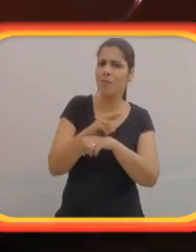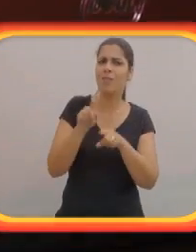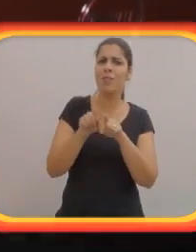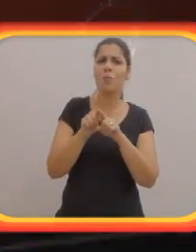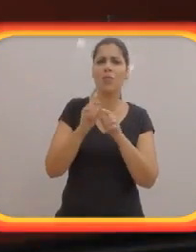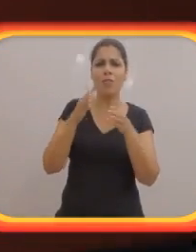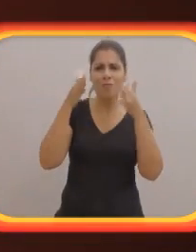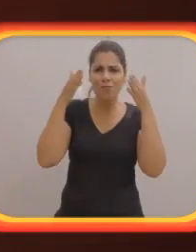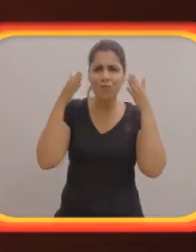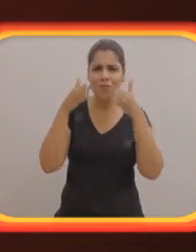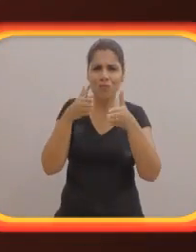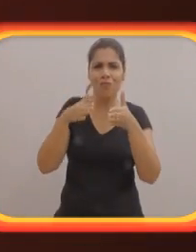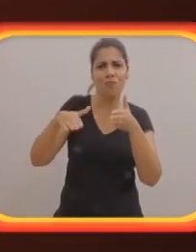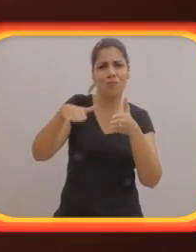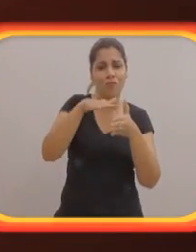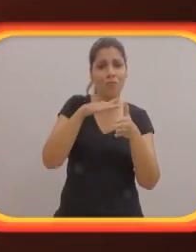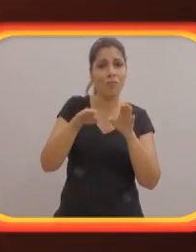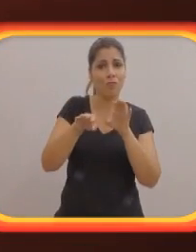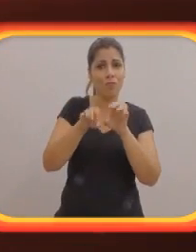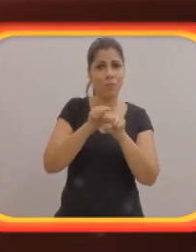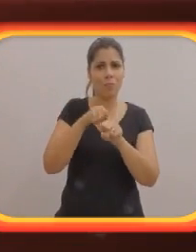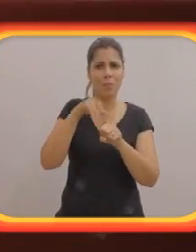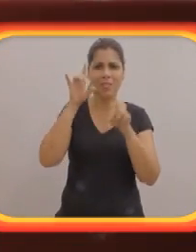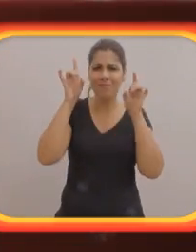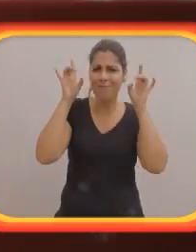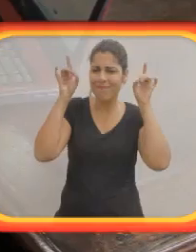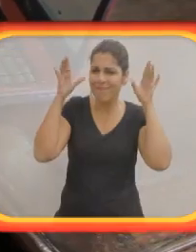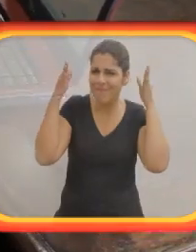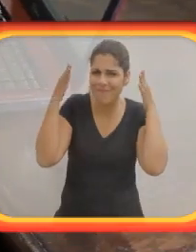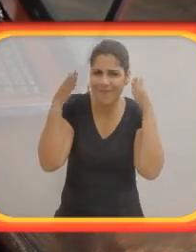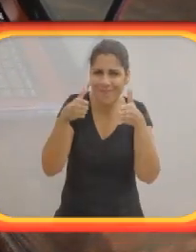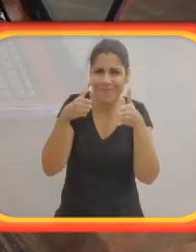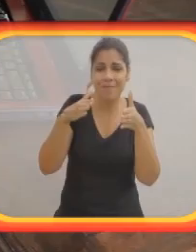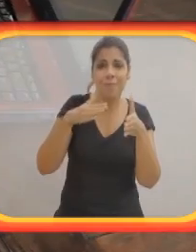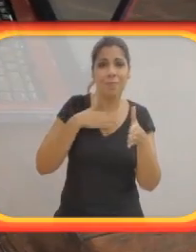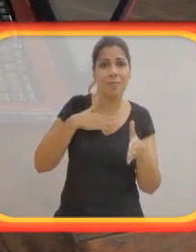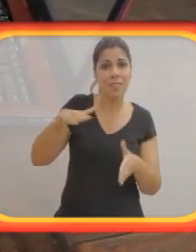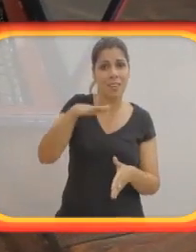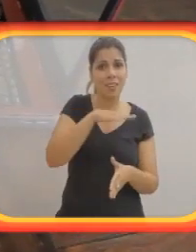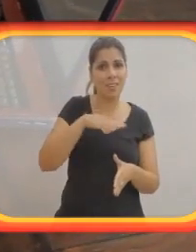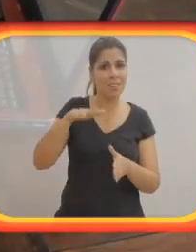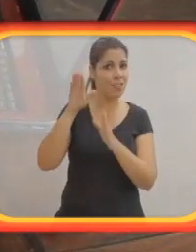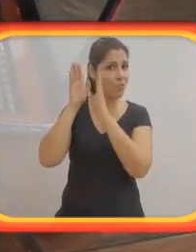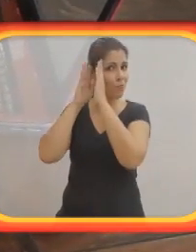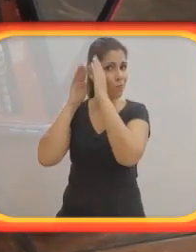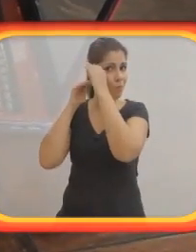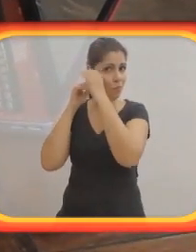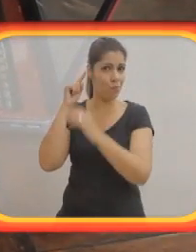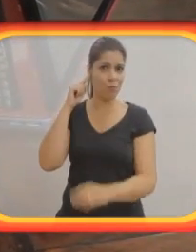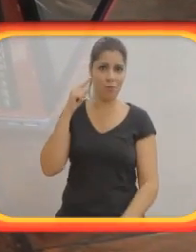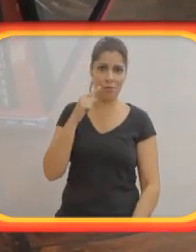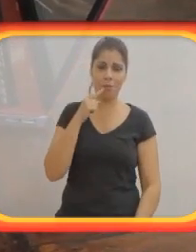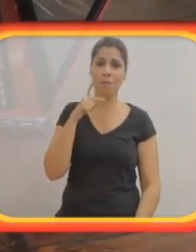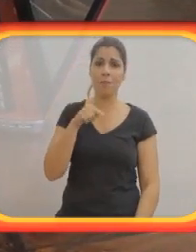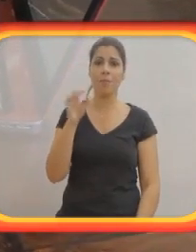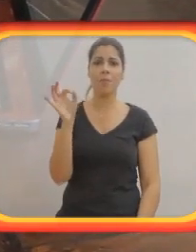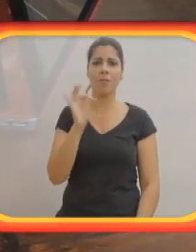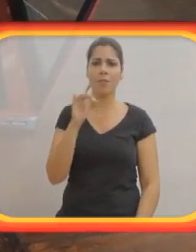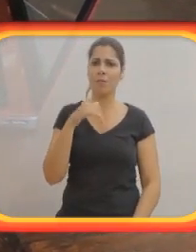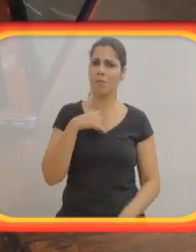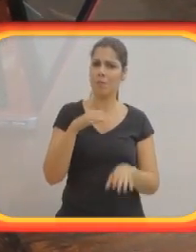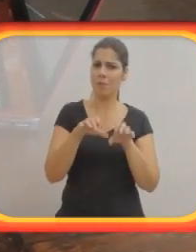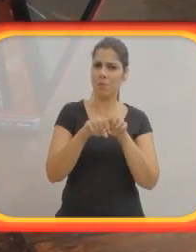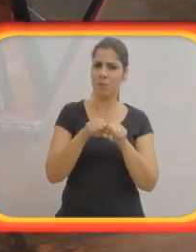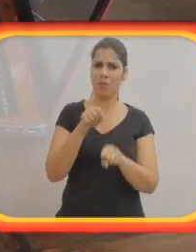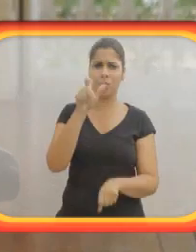da educação inclusiva. E esse ingresso também foi direcionado para uma formação mais específica, então, na minha área da